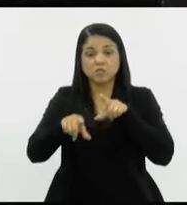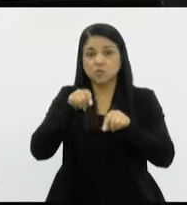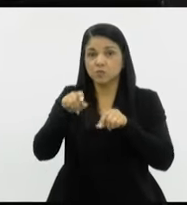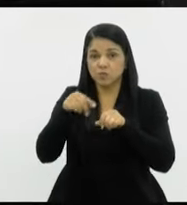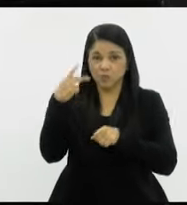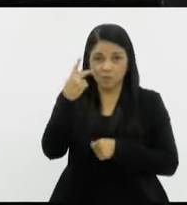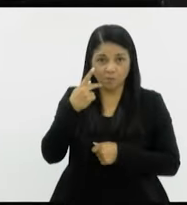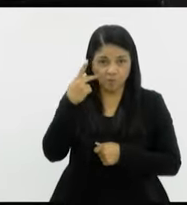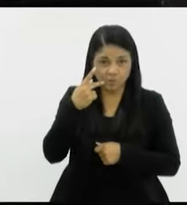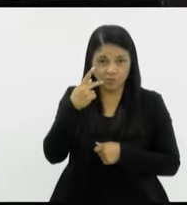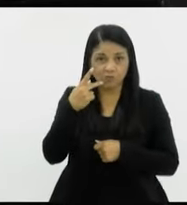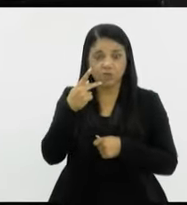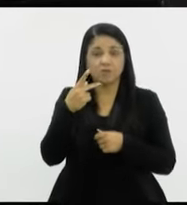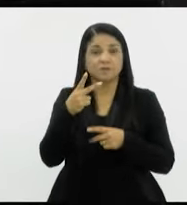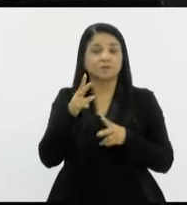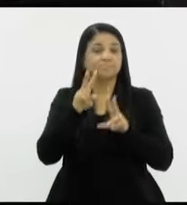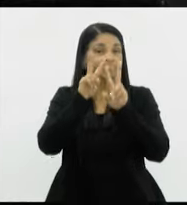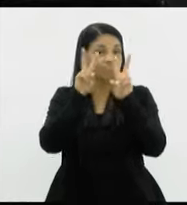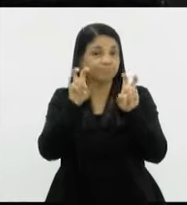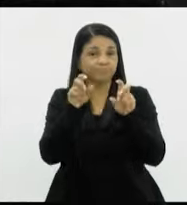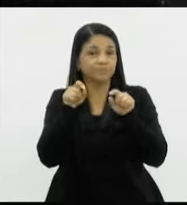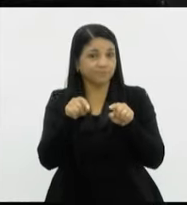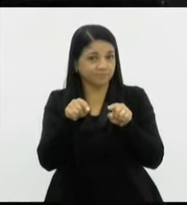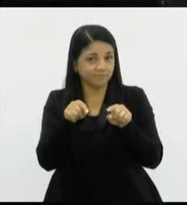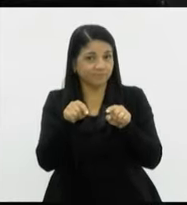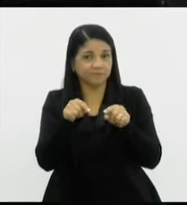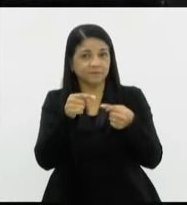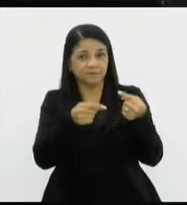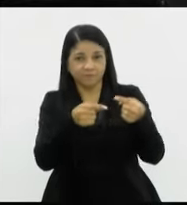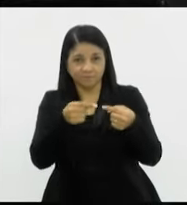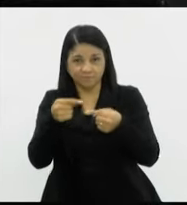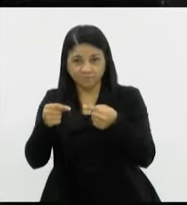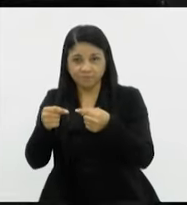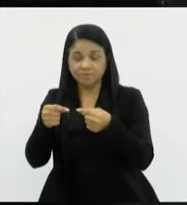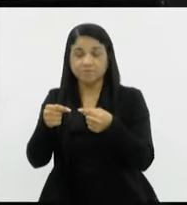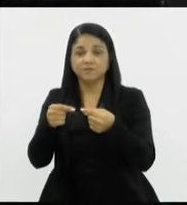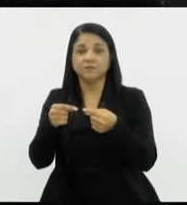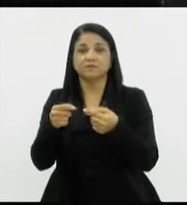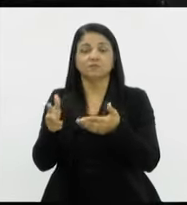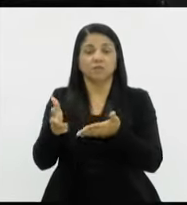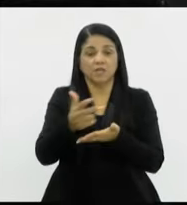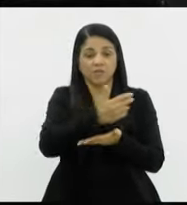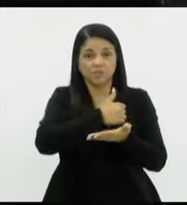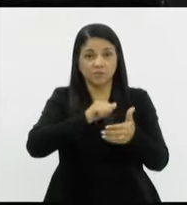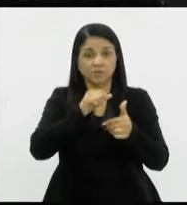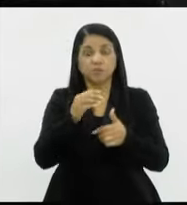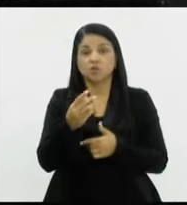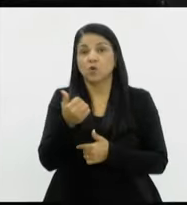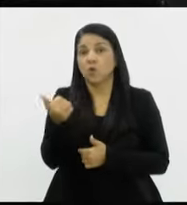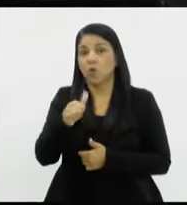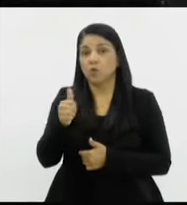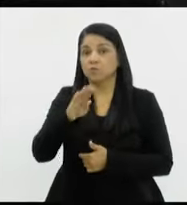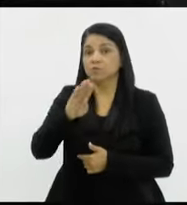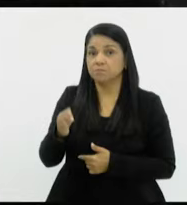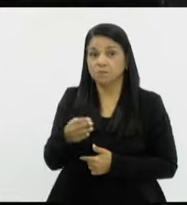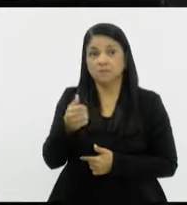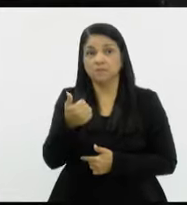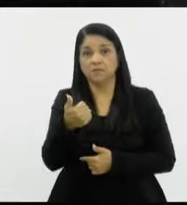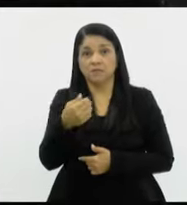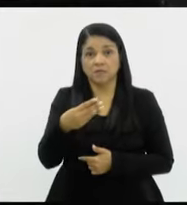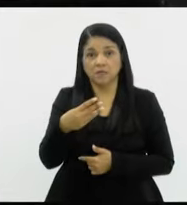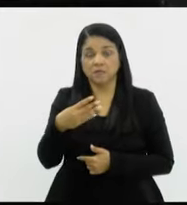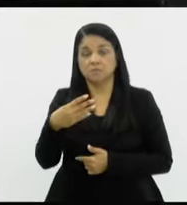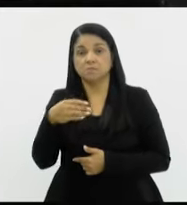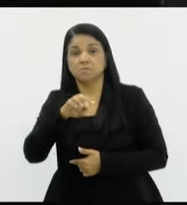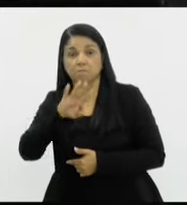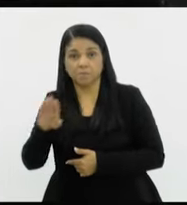políticas. A gente fala de uma projeção do crescimento desse regime de 11 bi, de 13 bi e de